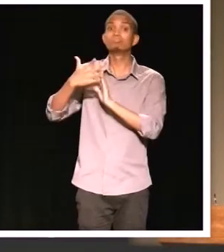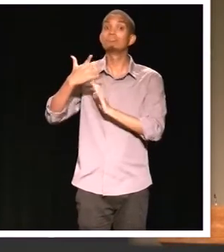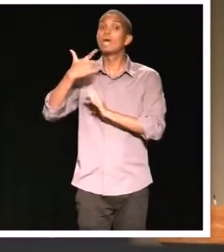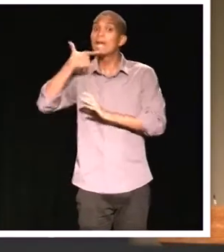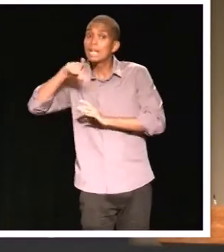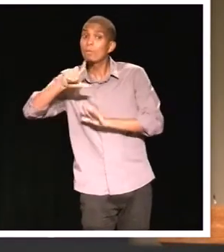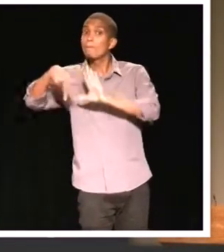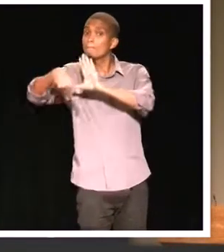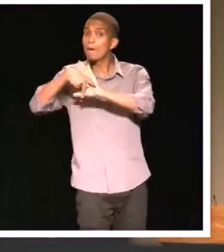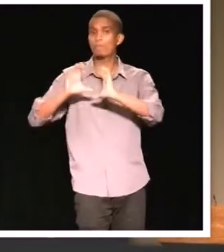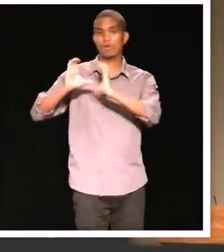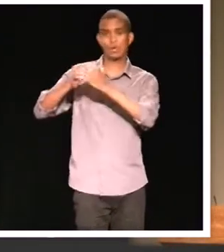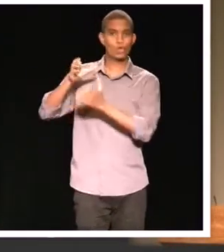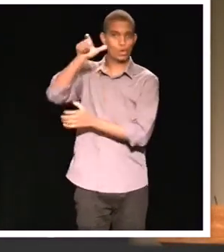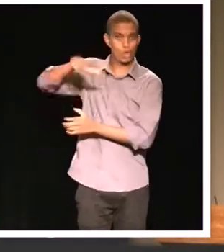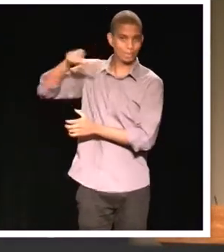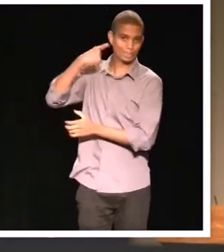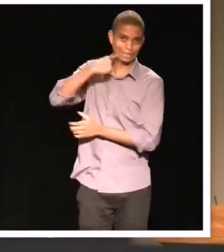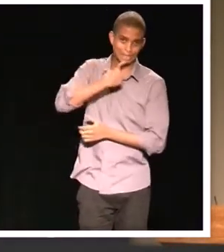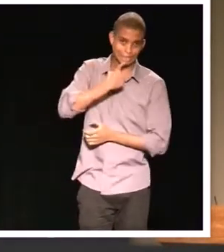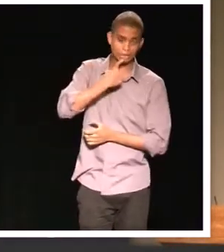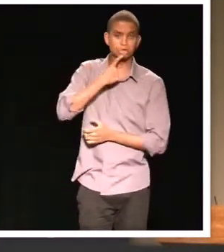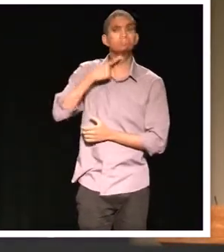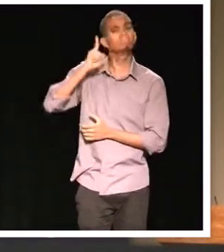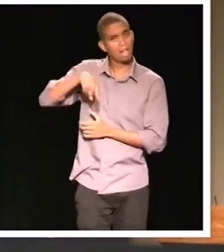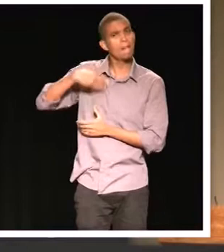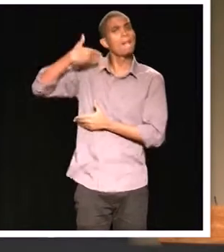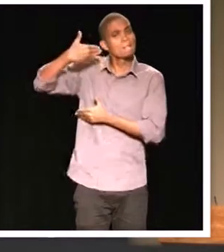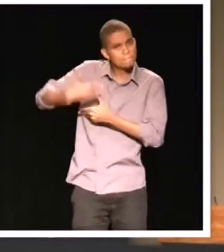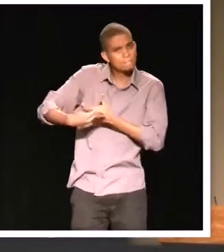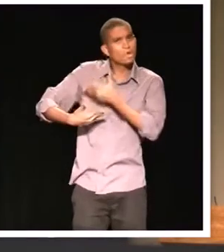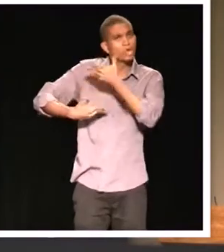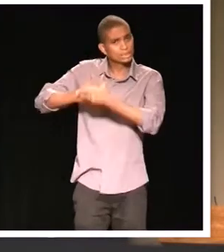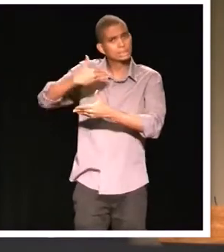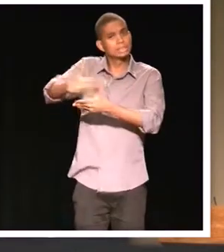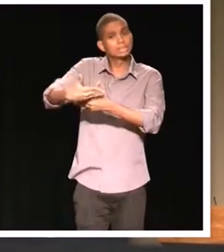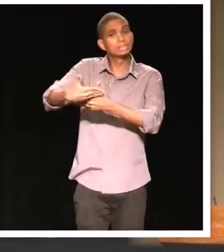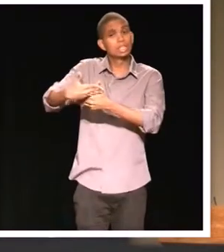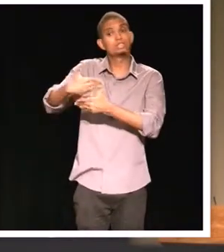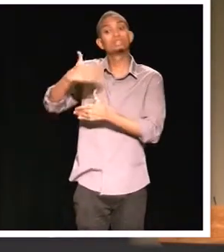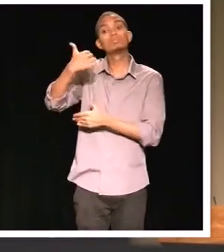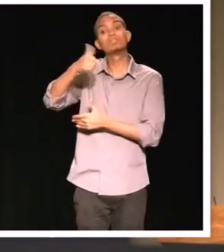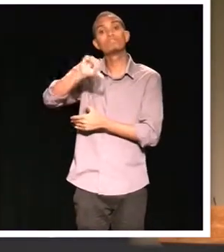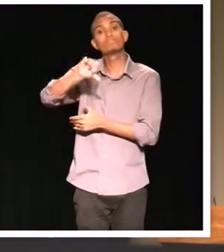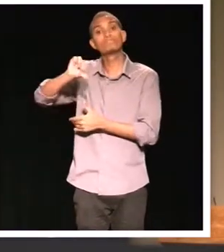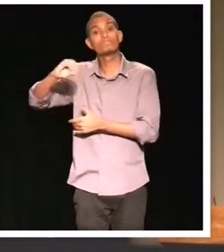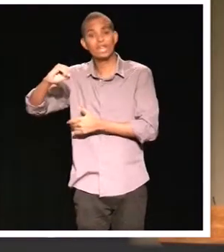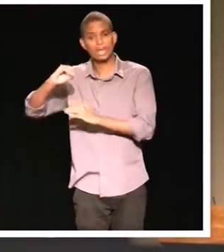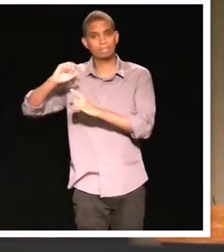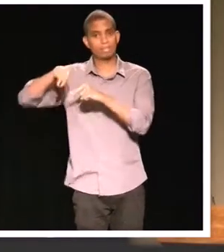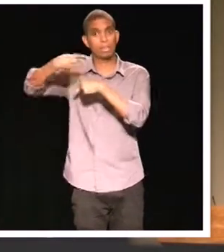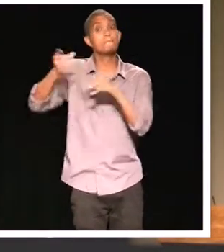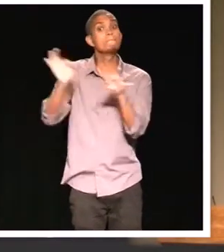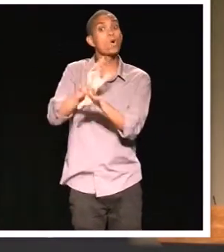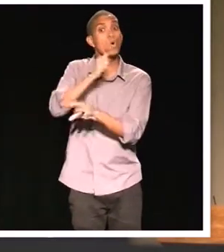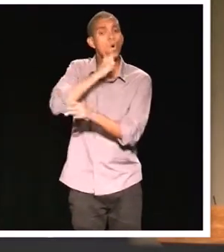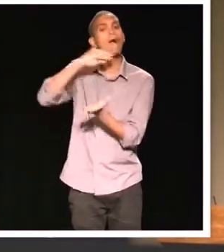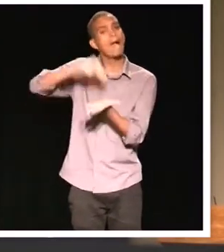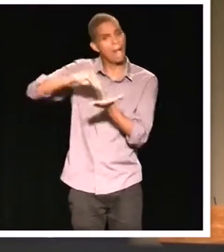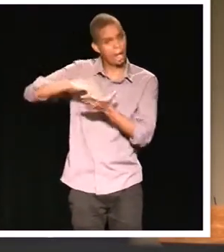das comunidades surdas é um processo bem posterior aos anos 90, que ainda não está